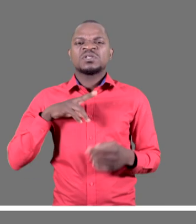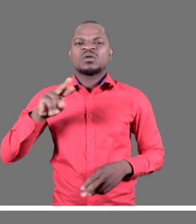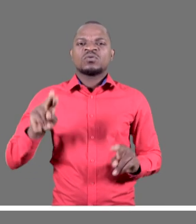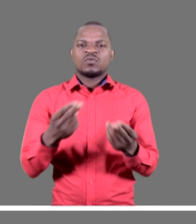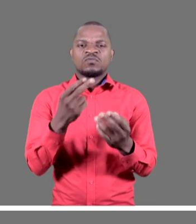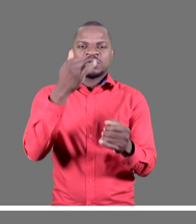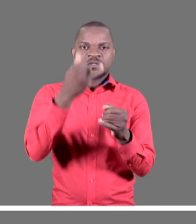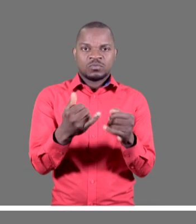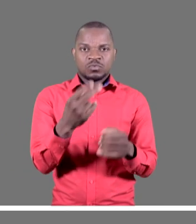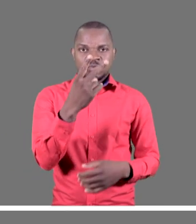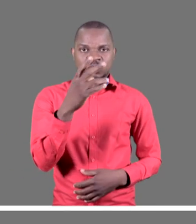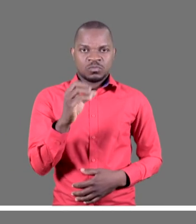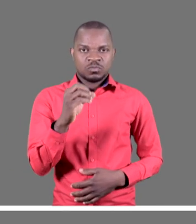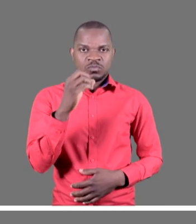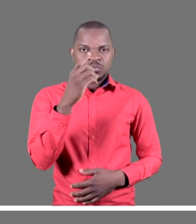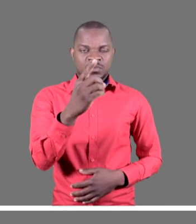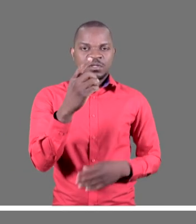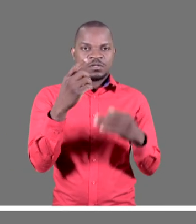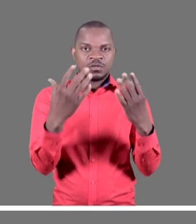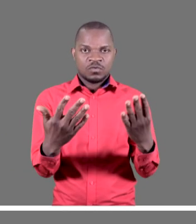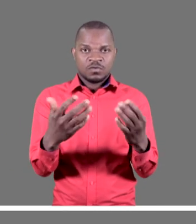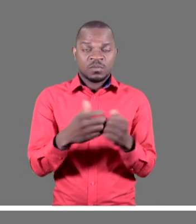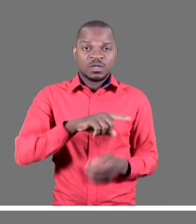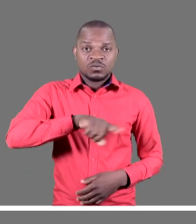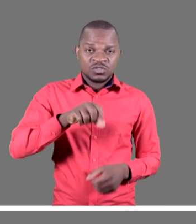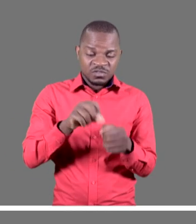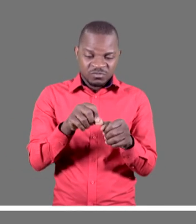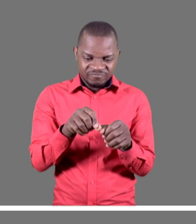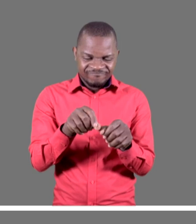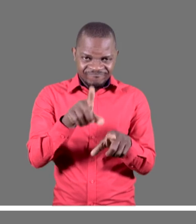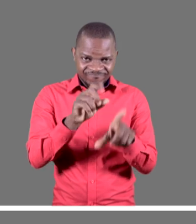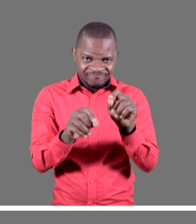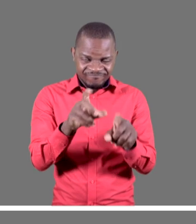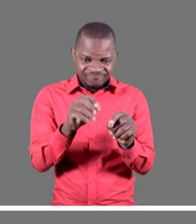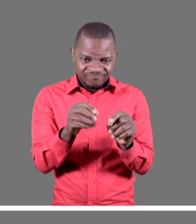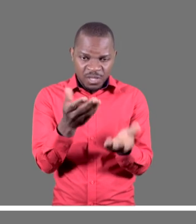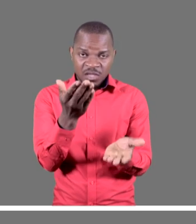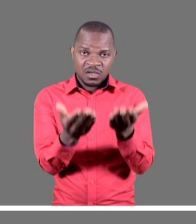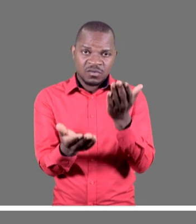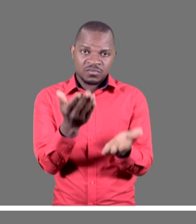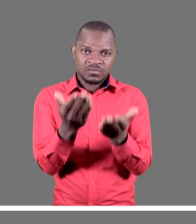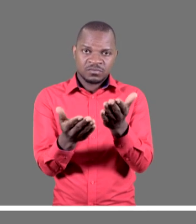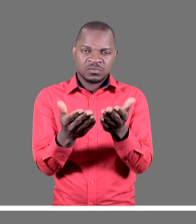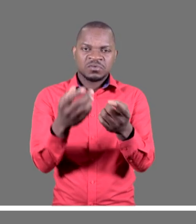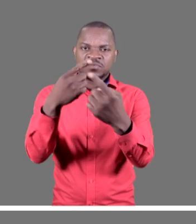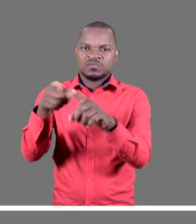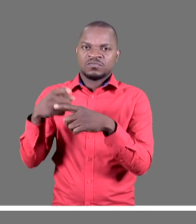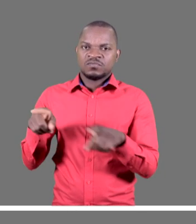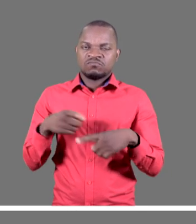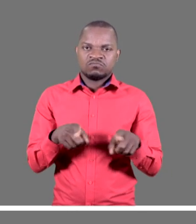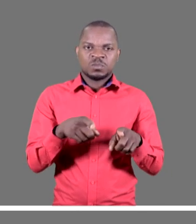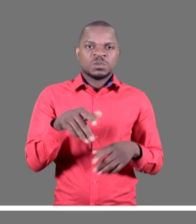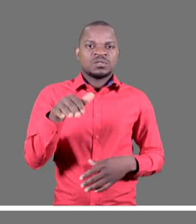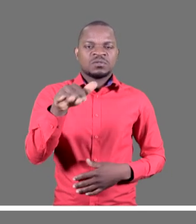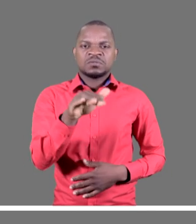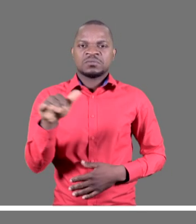fizeram um levantamento, portanto, porque aquilo tem responsabilidade de vários setores do